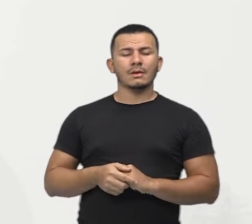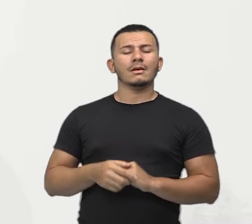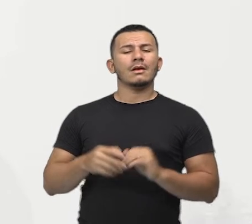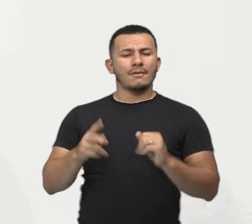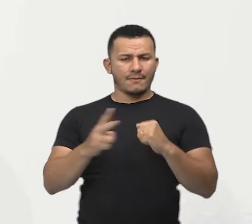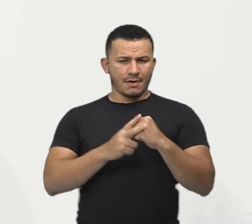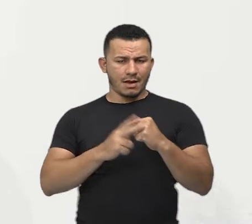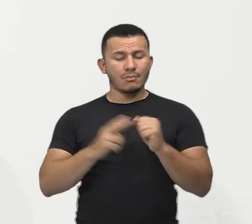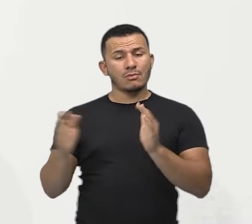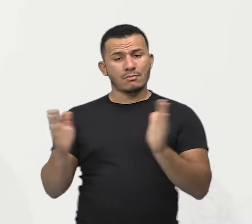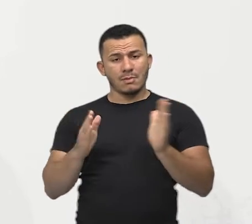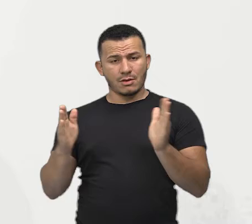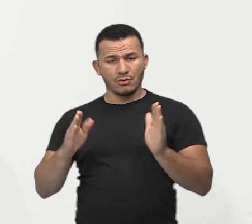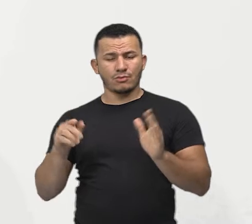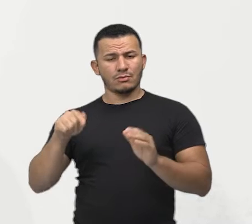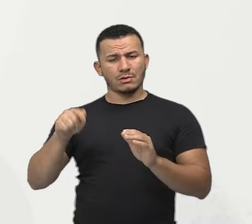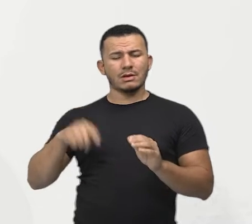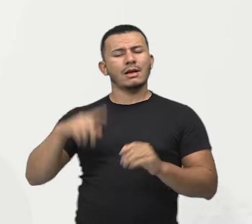imperativo.